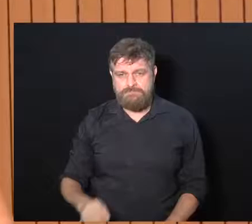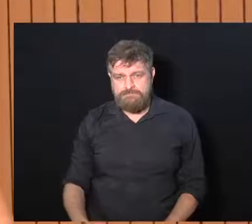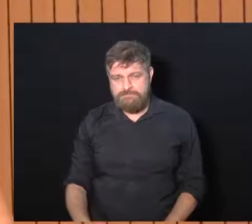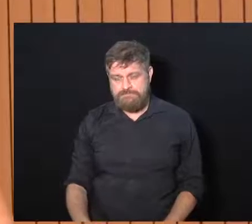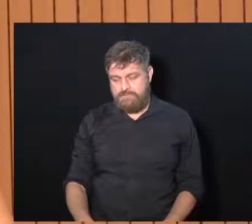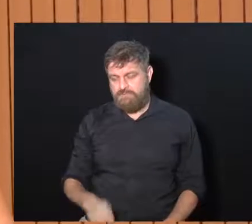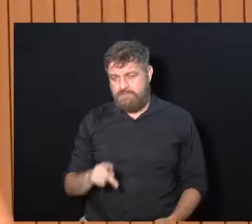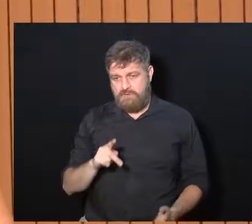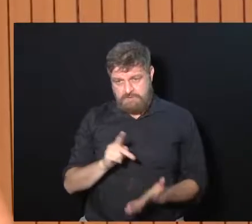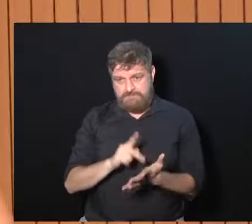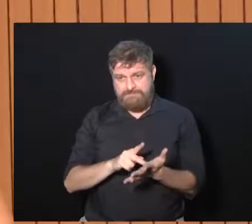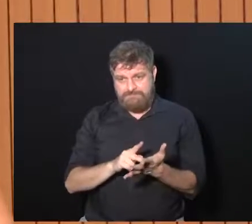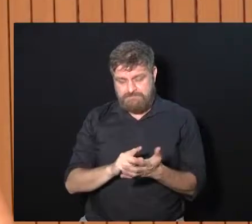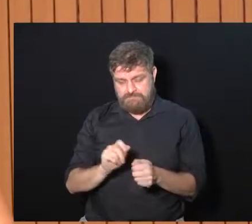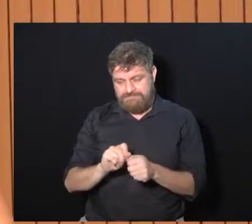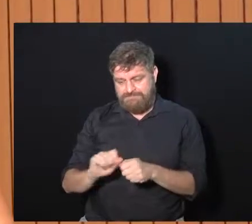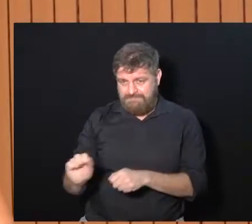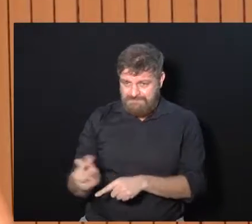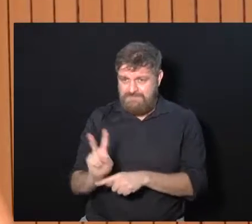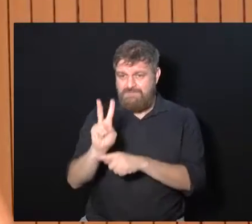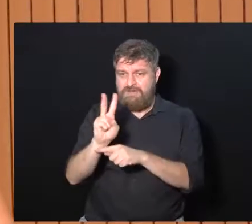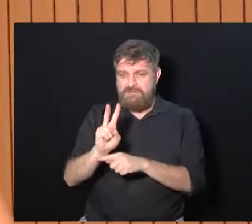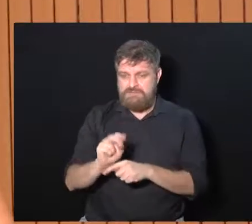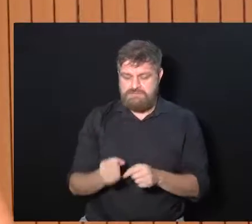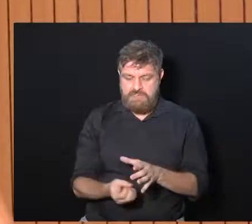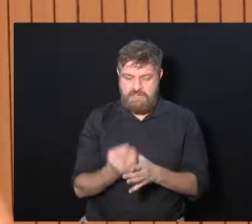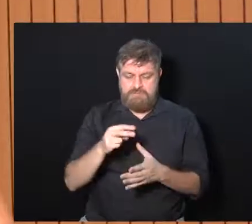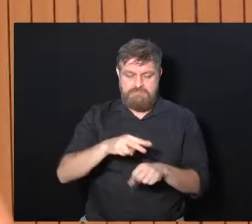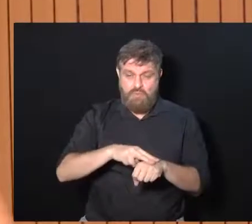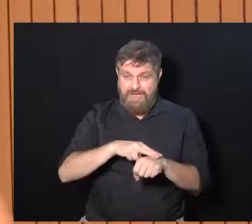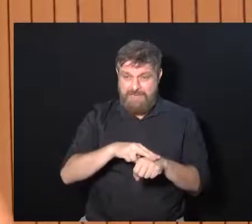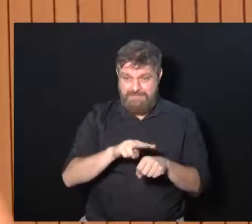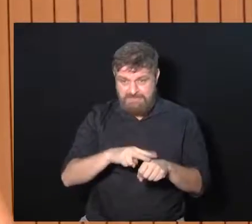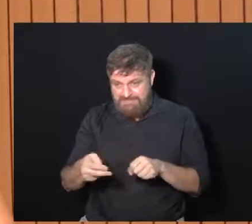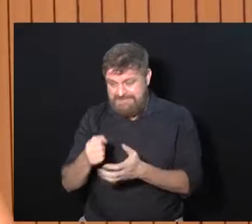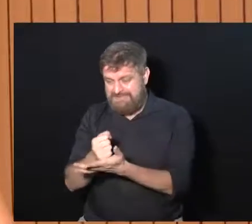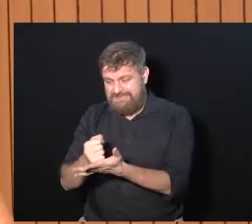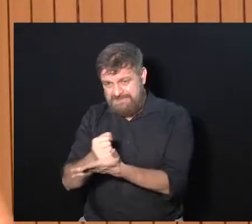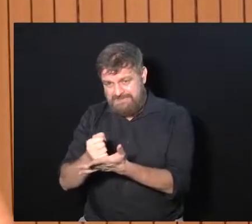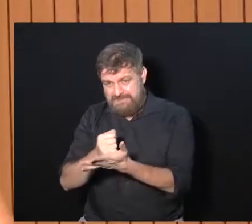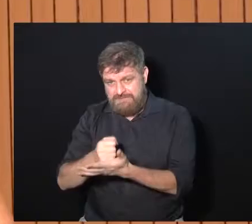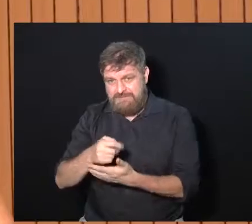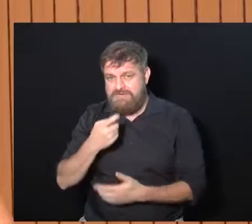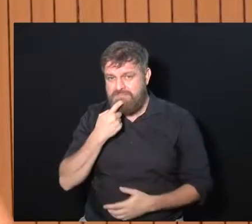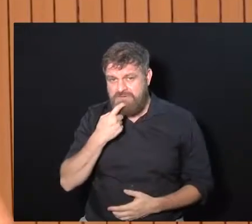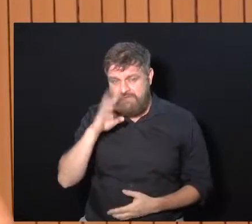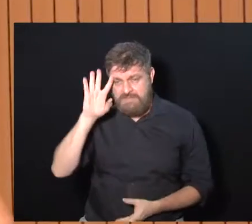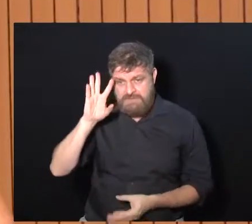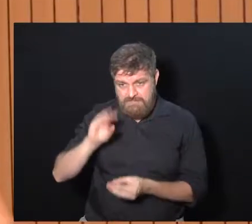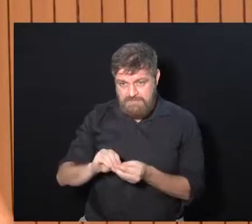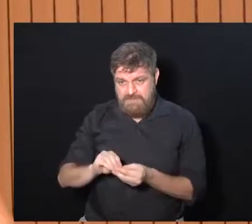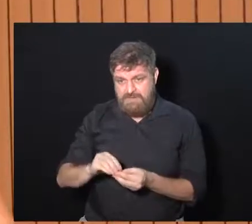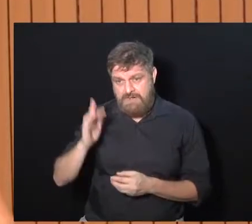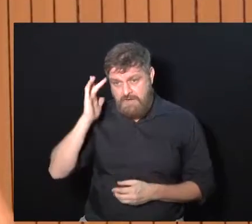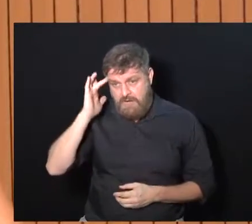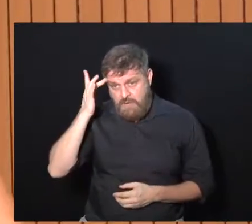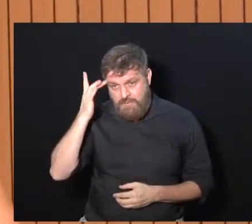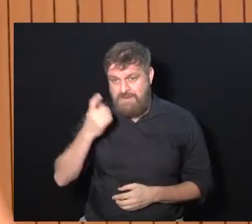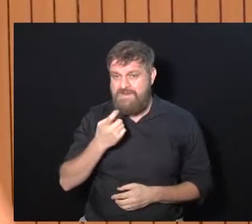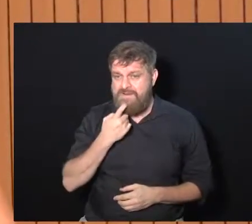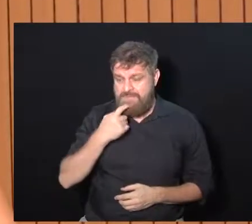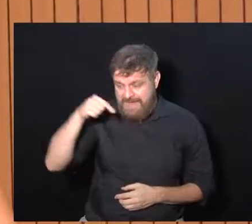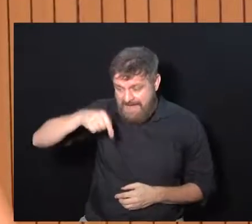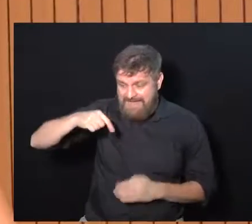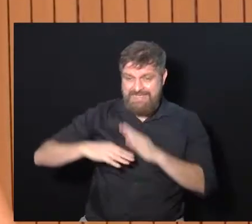realmente valoriza a fitoterapia em Campinas. E eu quero falar, só encerrando, que eu acho que Campinas, nós estamos falando na